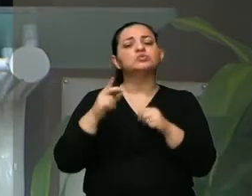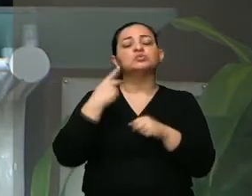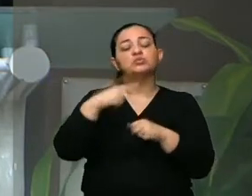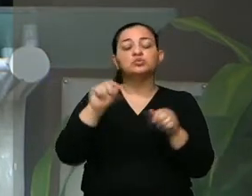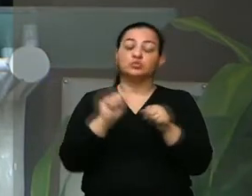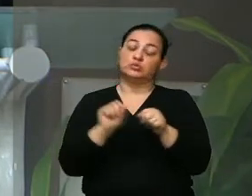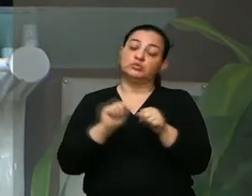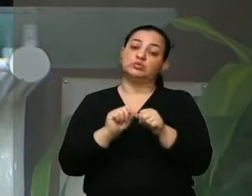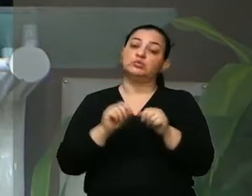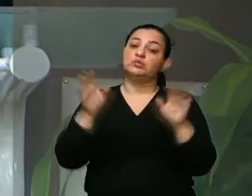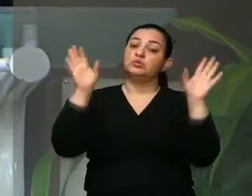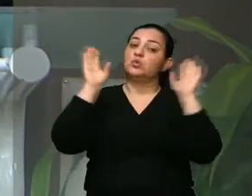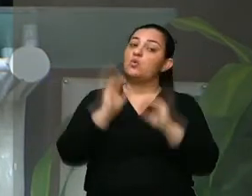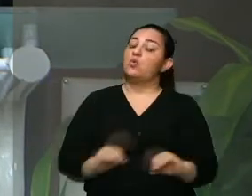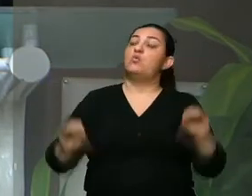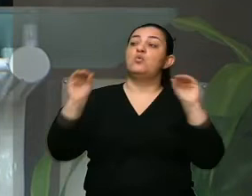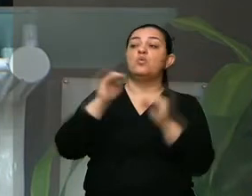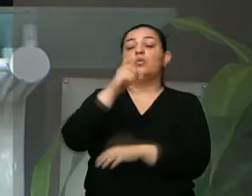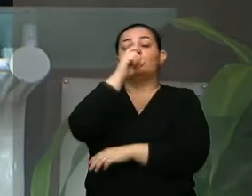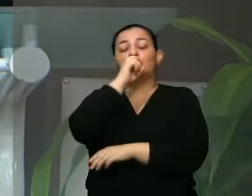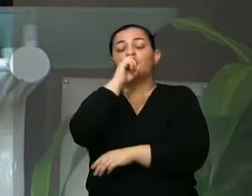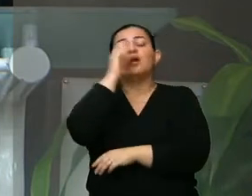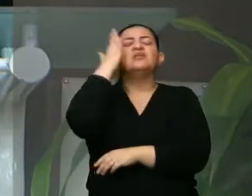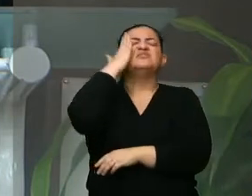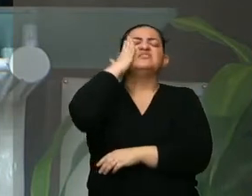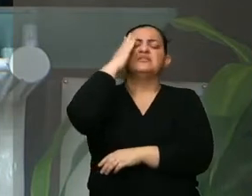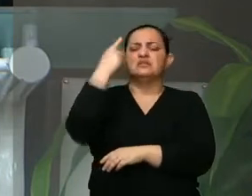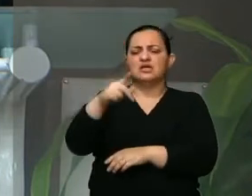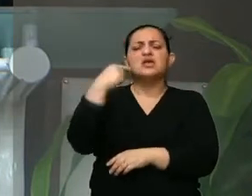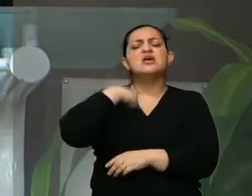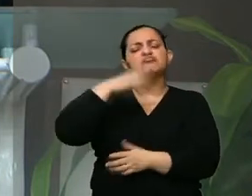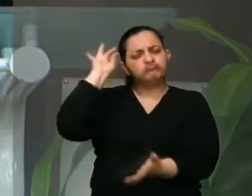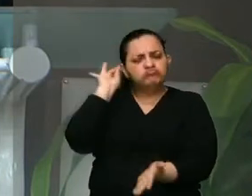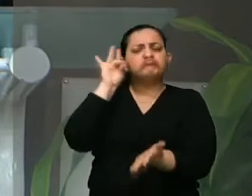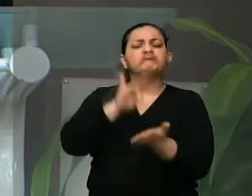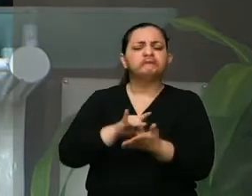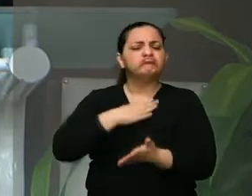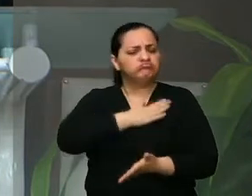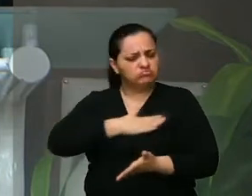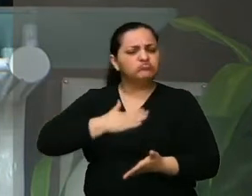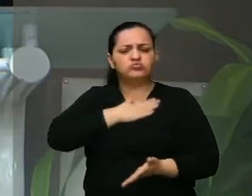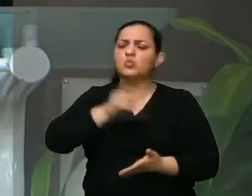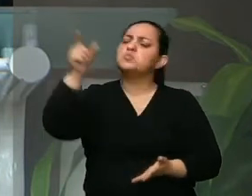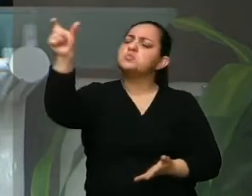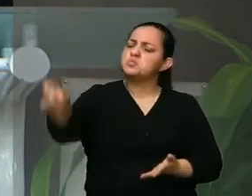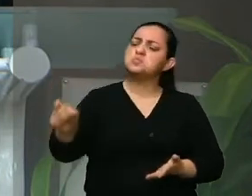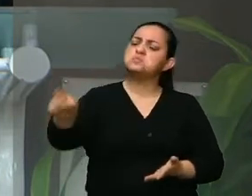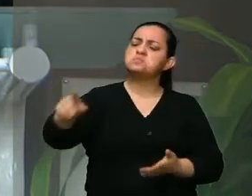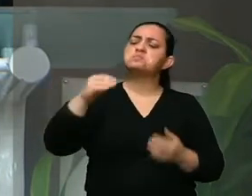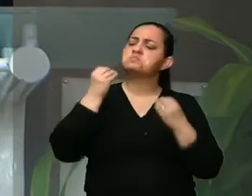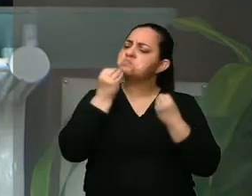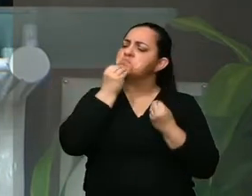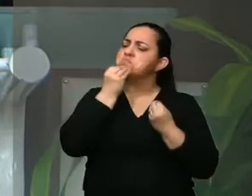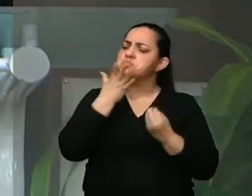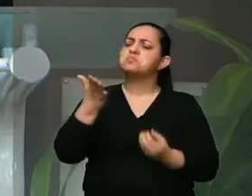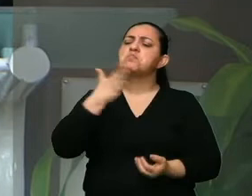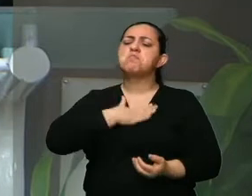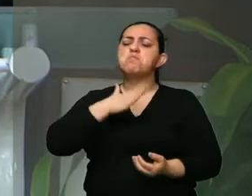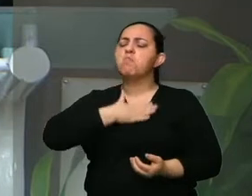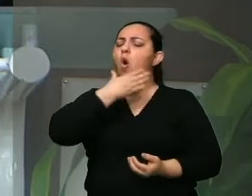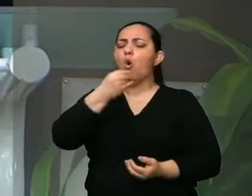feito ao pai diria você sabe eu realmente gosto daquele rapaz aquele é o meu